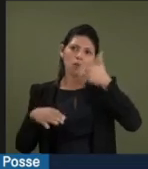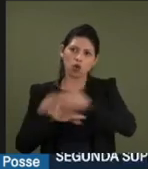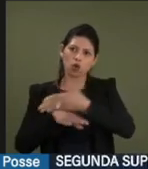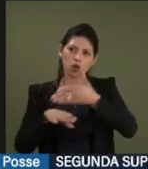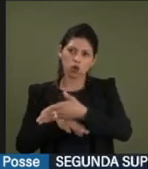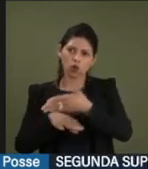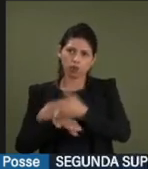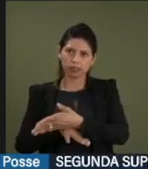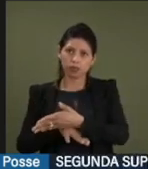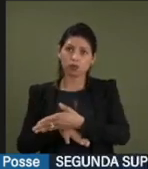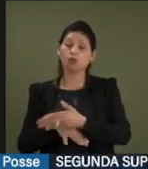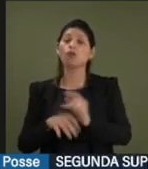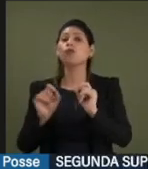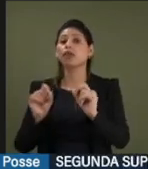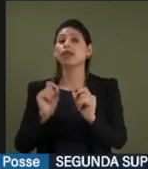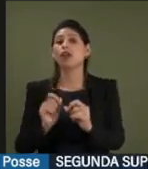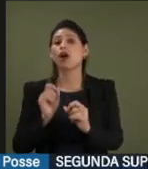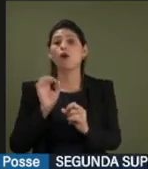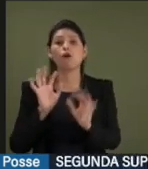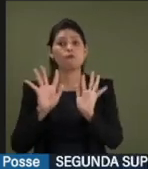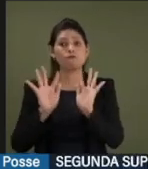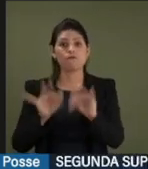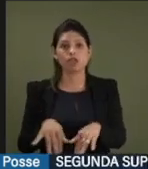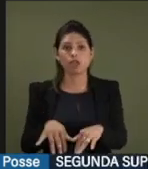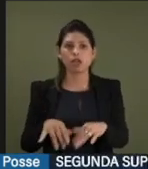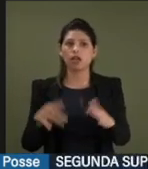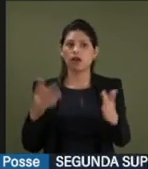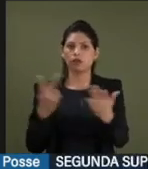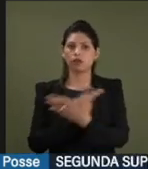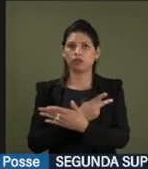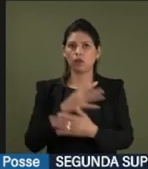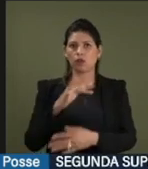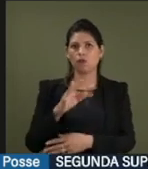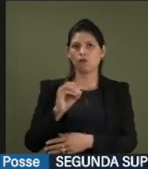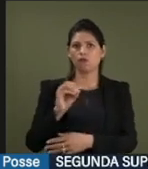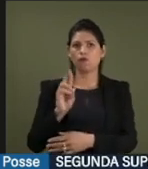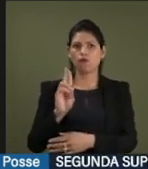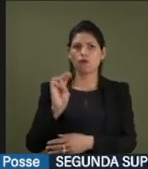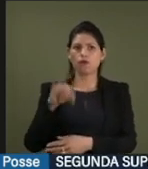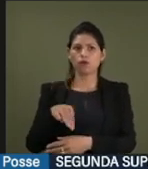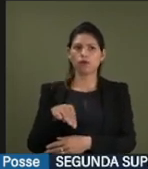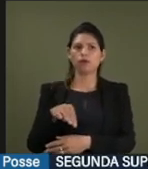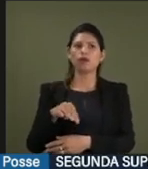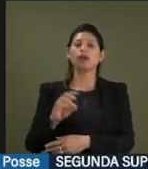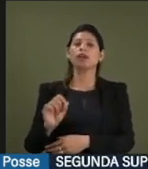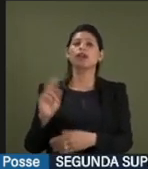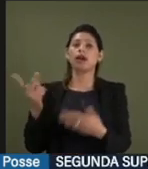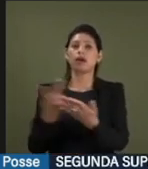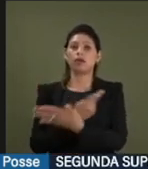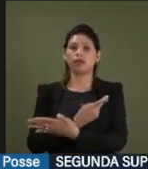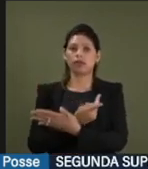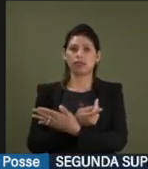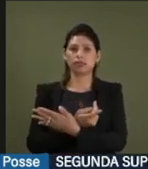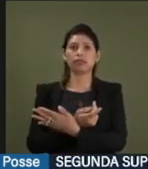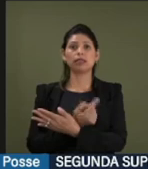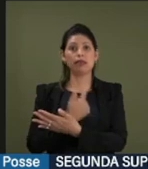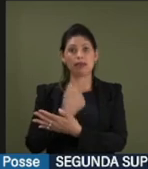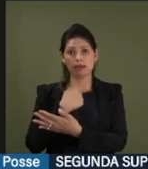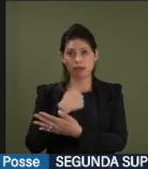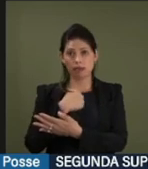impunidade é o fim desse famigerado foro privilegiado, que eu quero